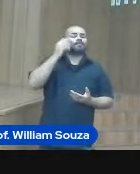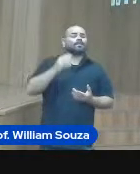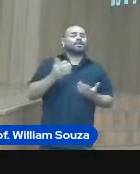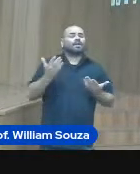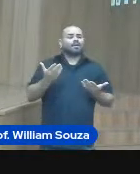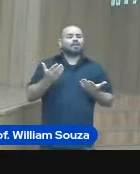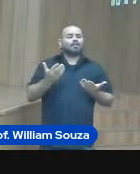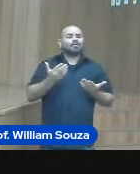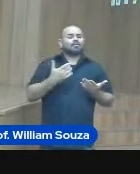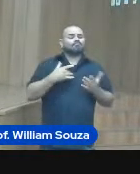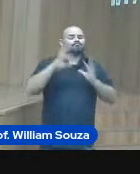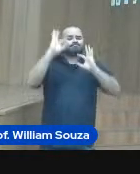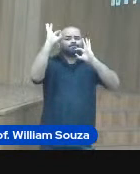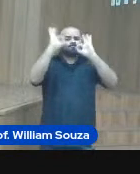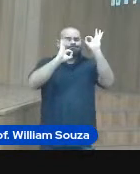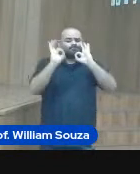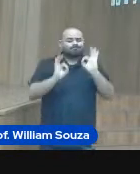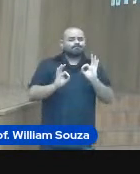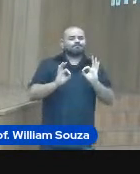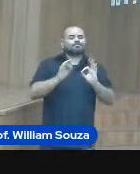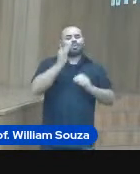futuro melhor.